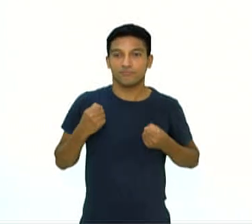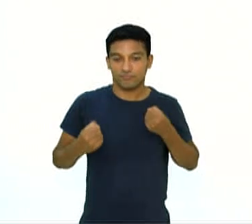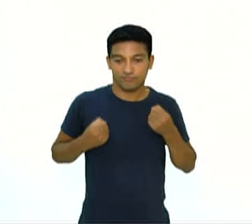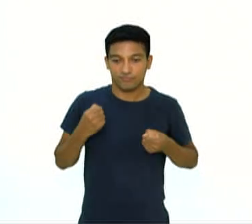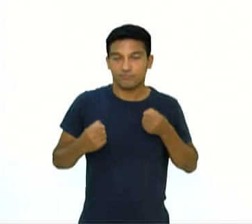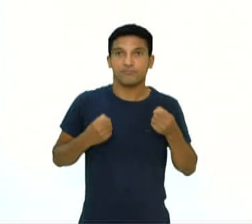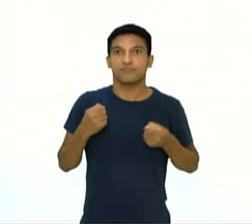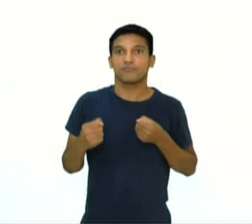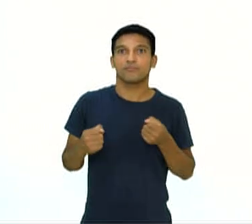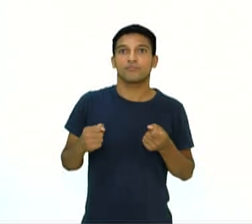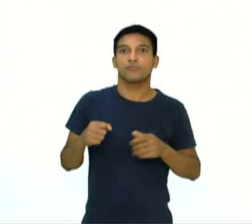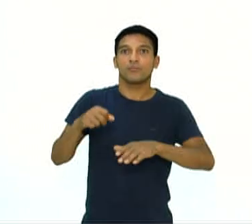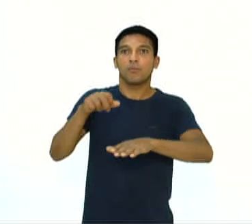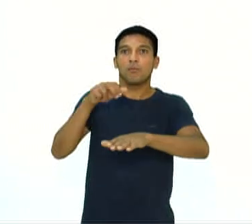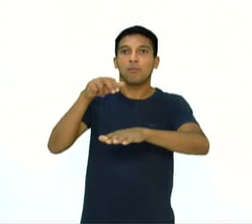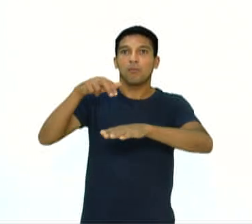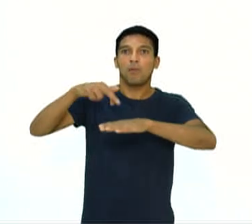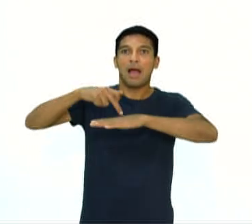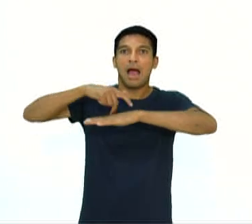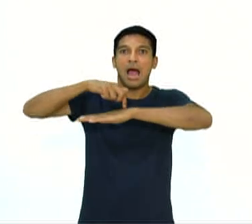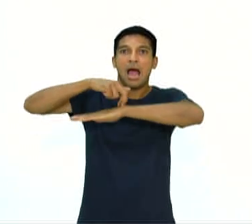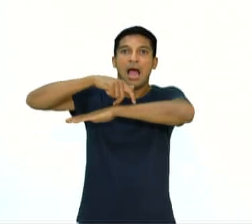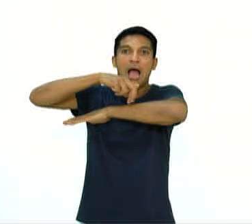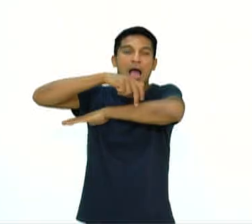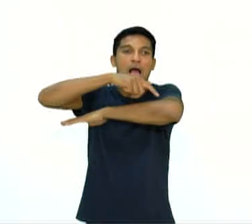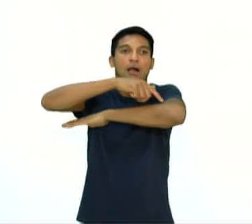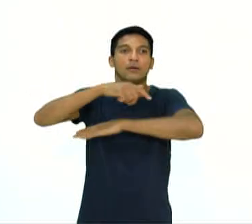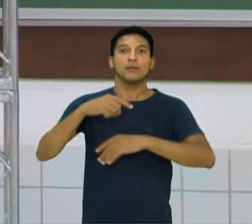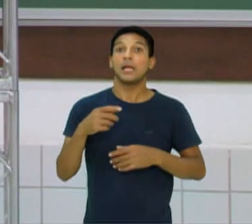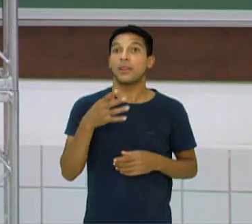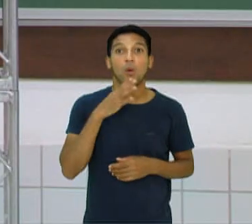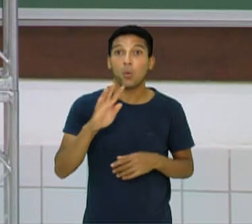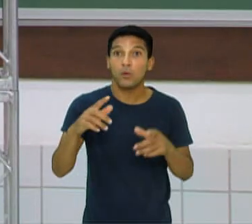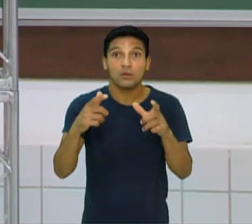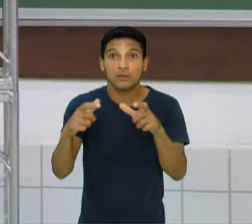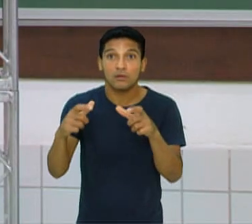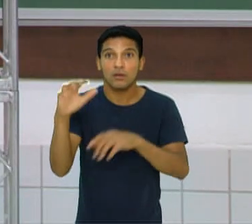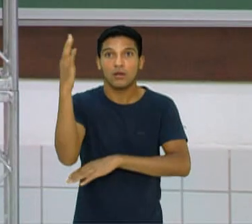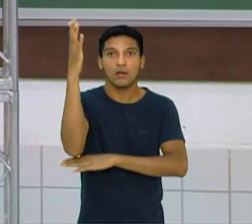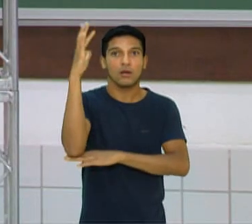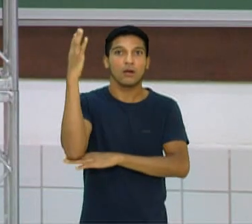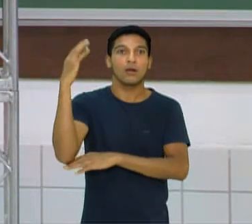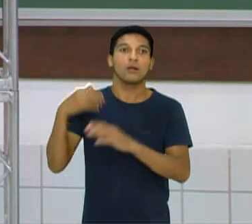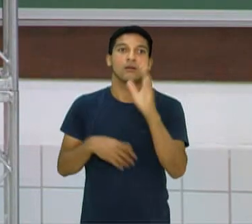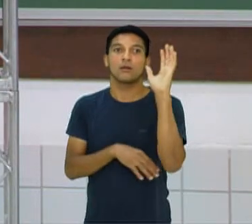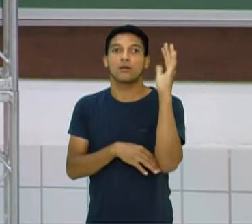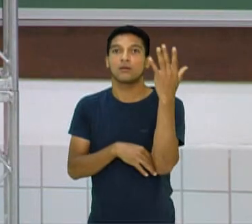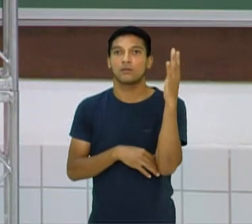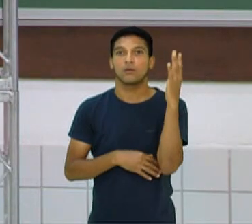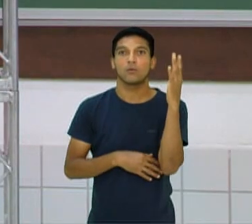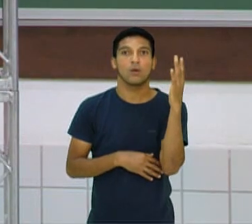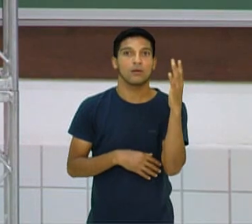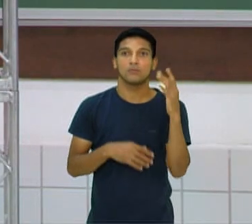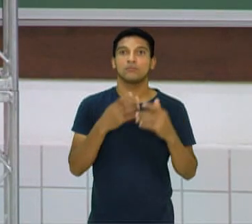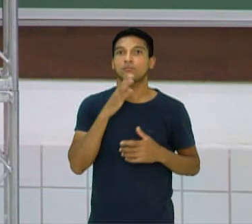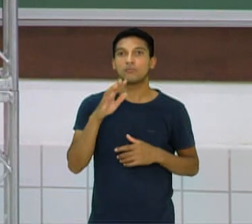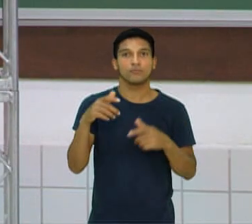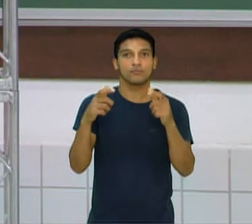característica dessa corrida é a seguinte: o praticante não conhece, na sua maioria, não conhece o